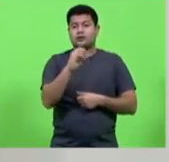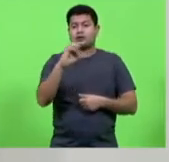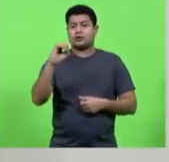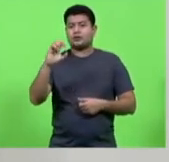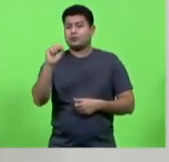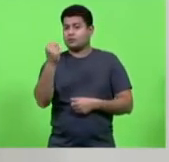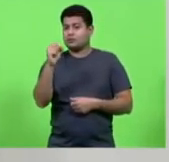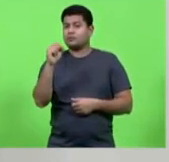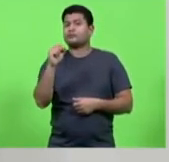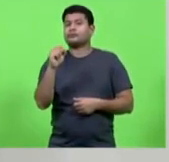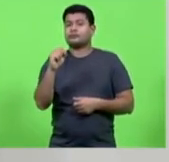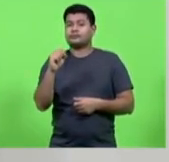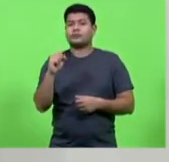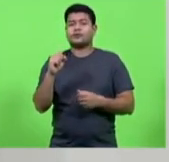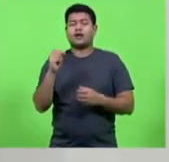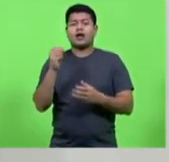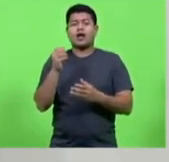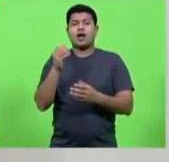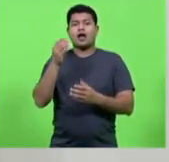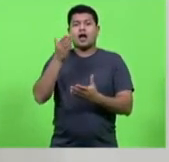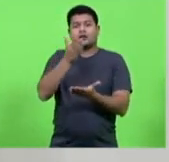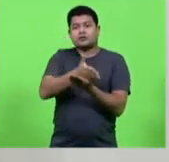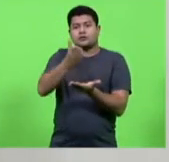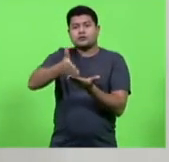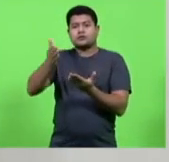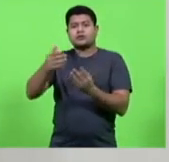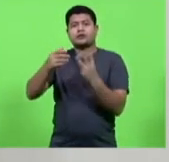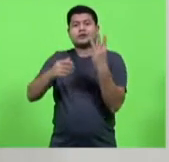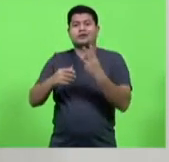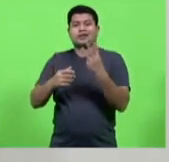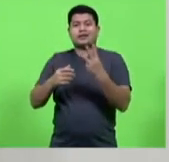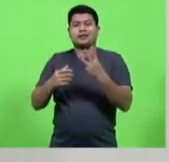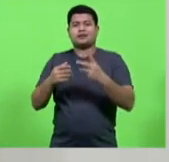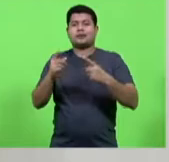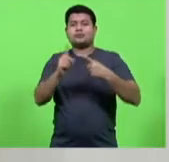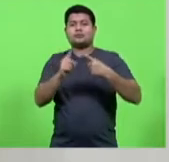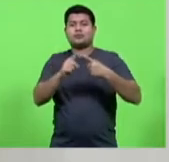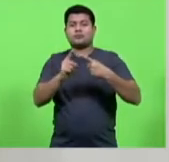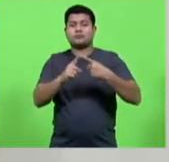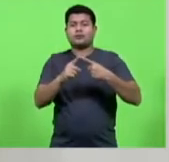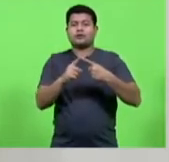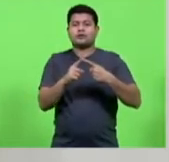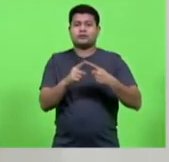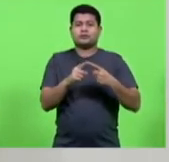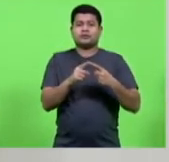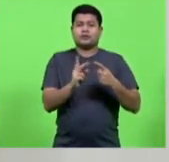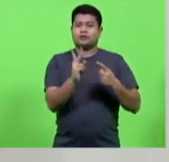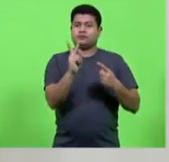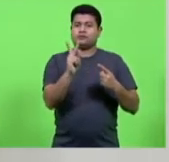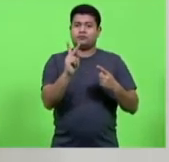momento, dividido em três etapas. A etapa de número 1 compreendeu um trecho de 20 quilômetros no município de